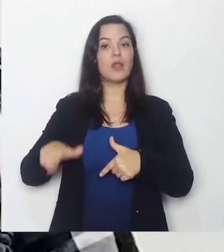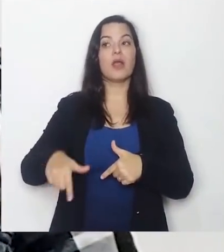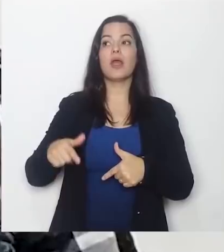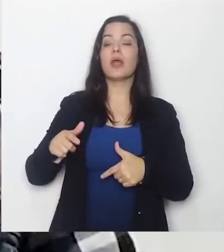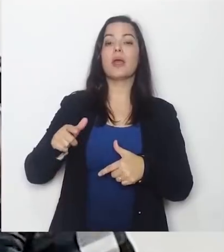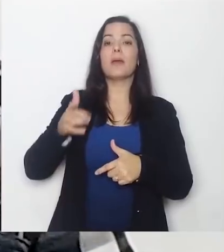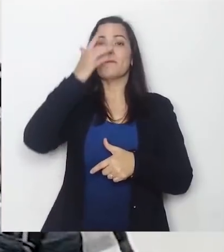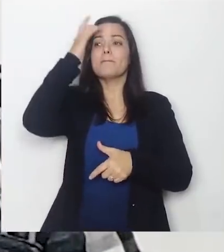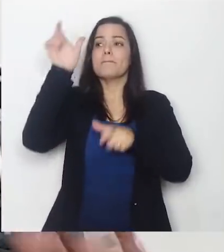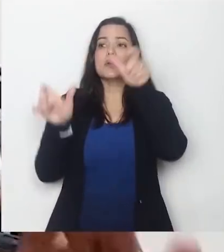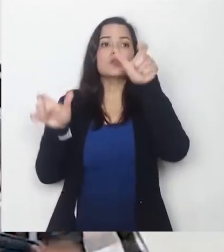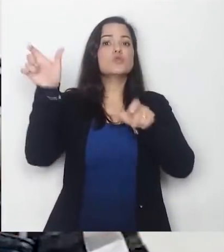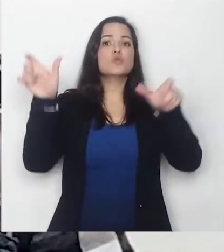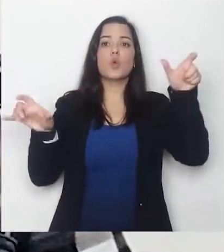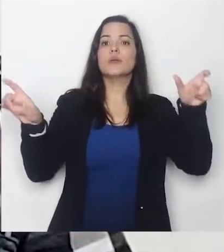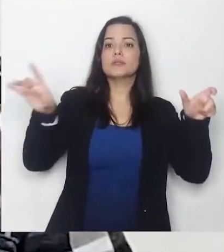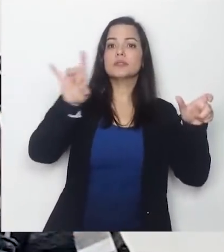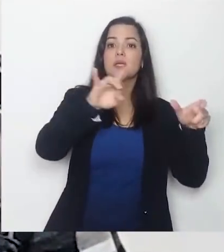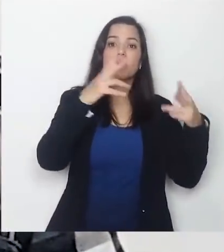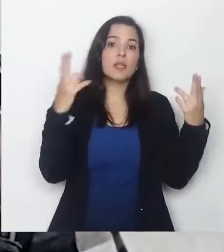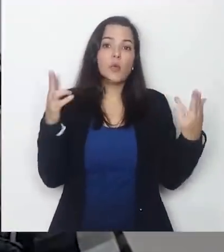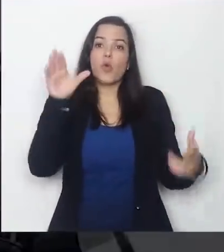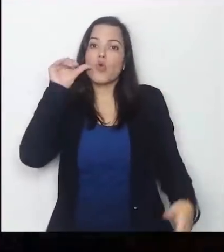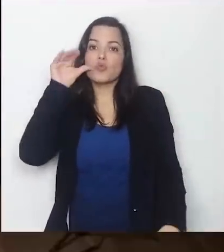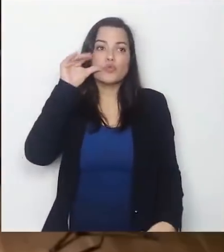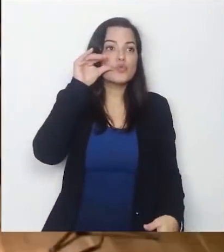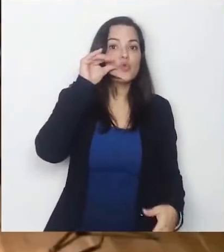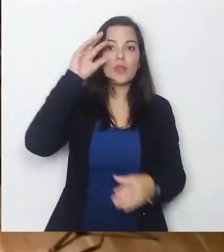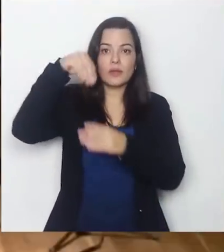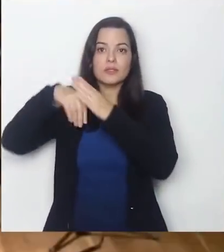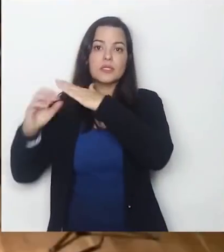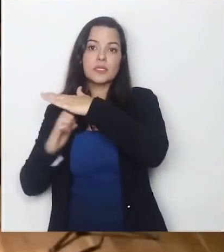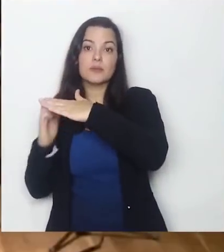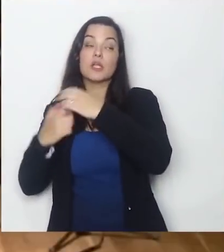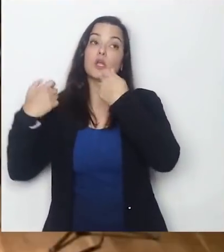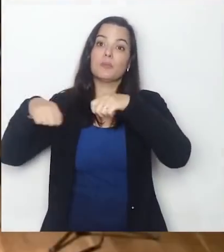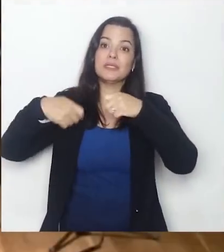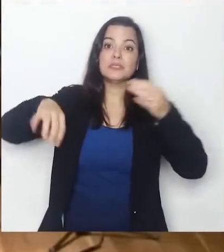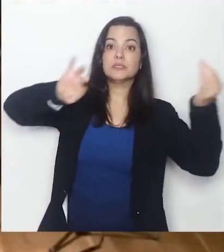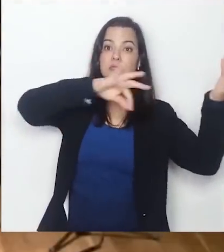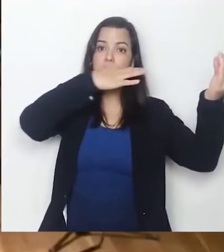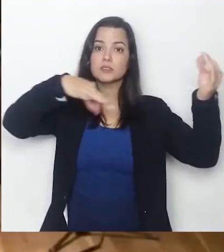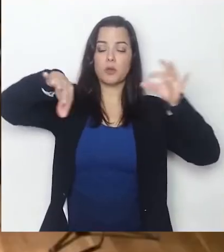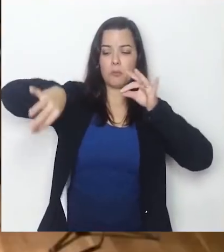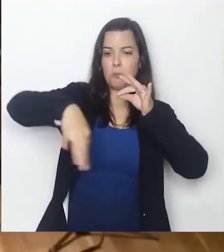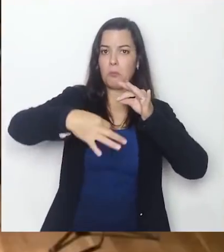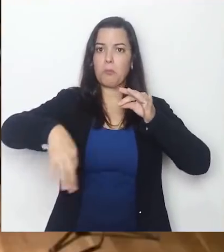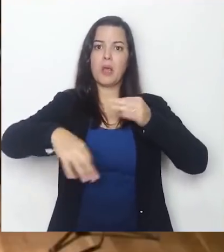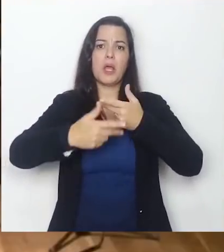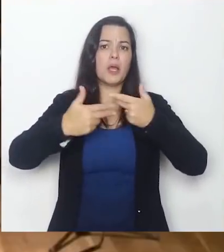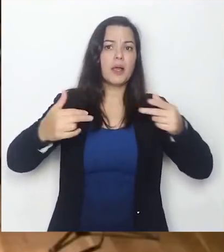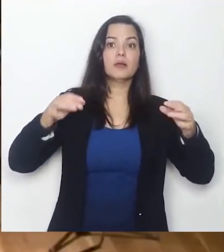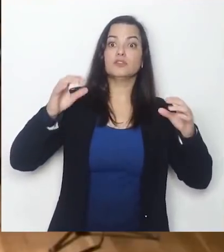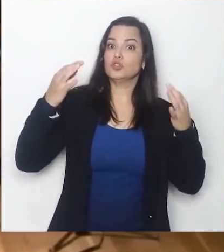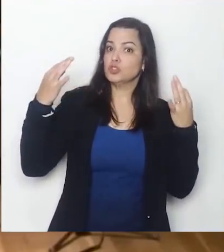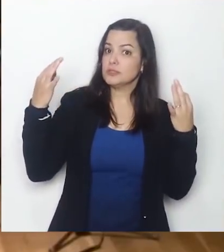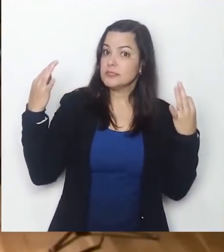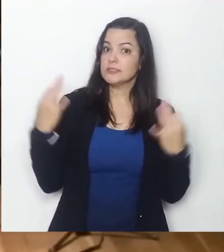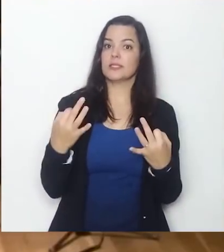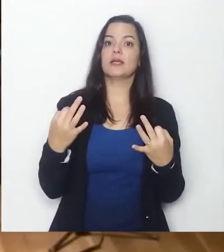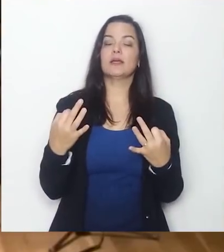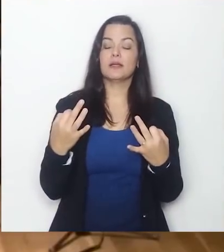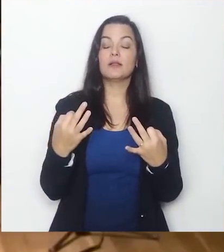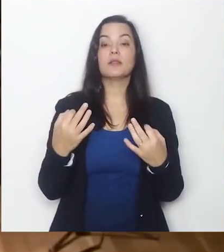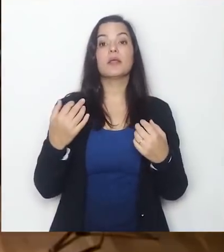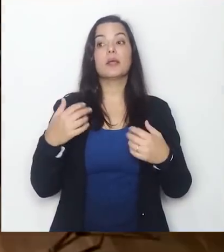músicos. Eles são como se fossem os funcionários, que precisam tocar seu instrumento da melhor forma possível. Para que isso